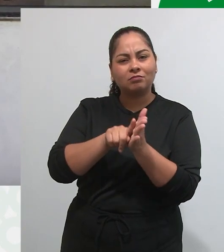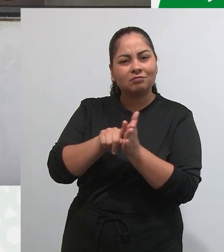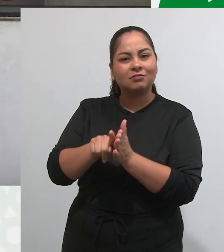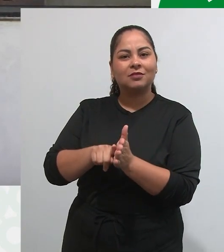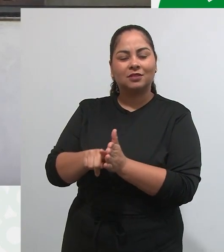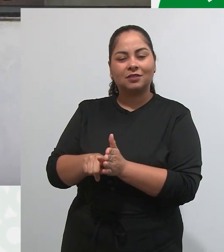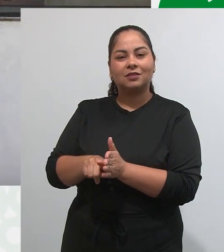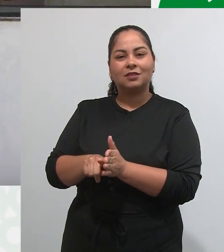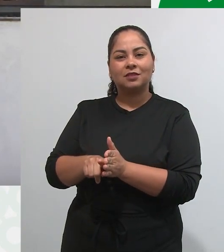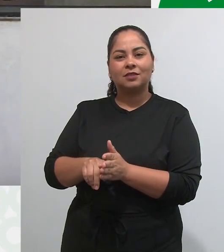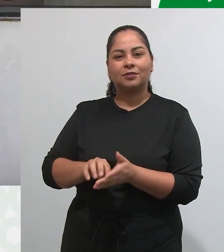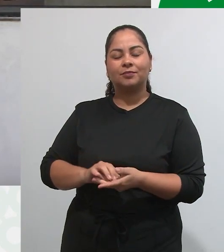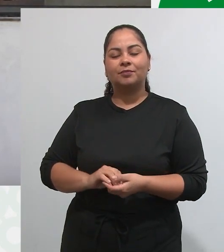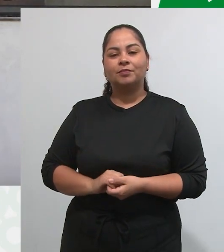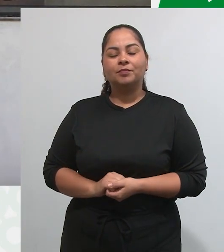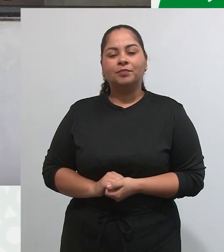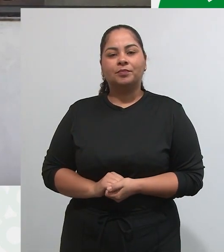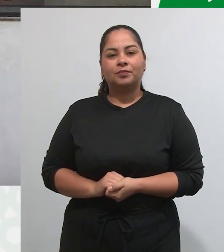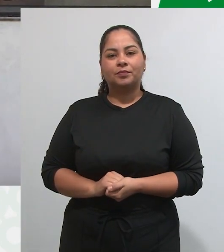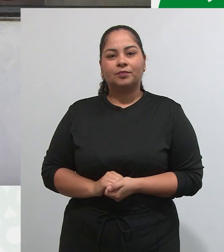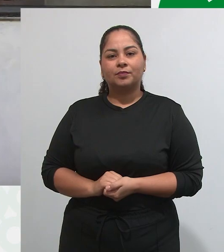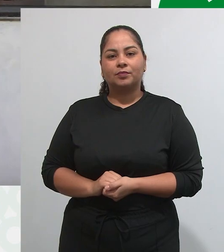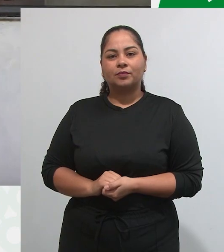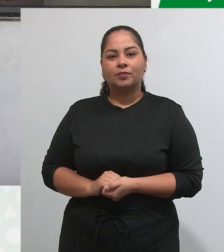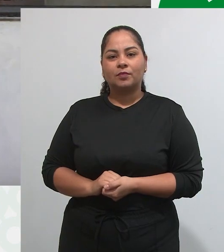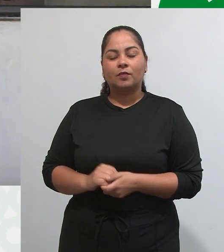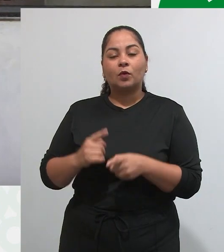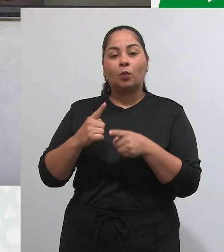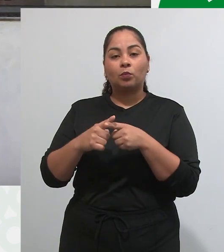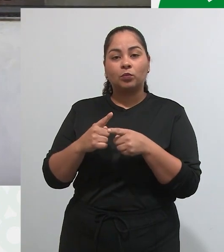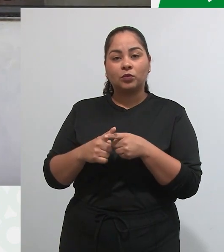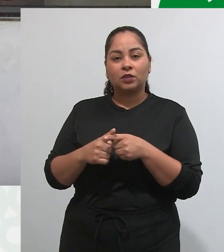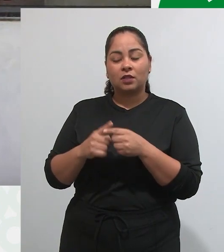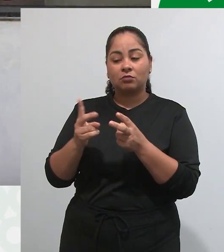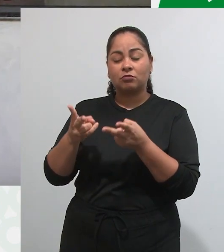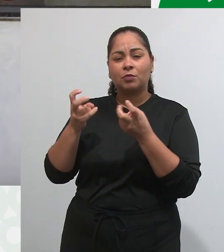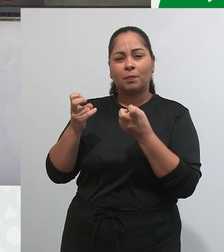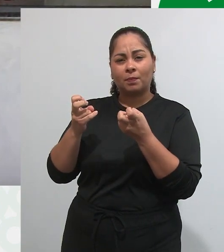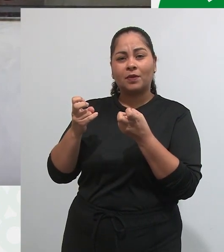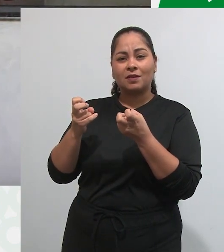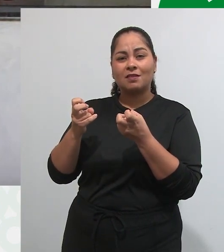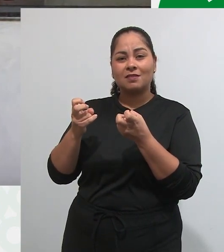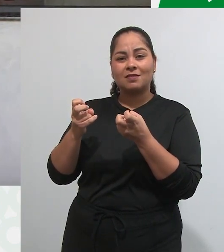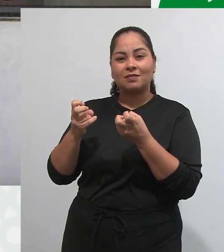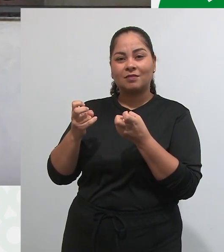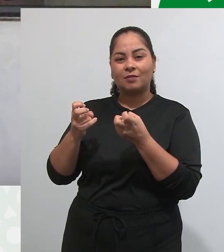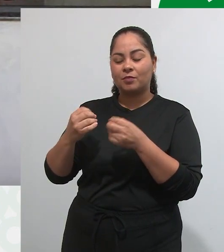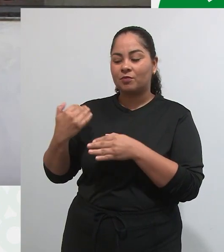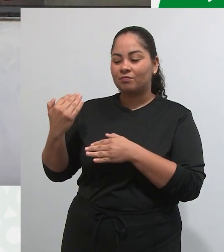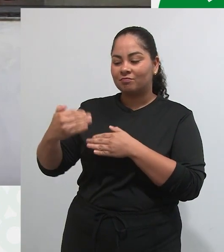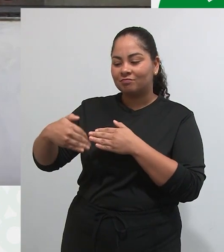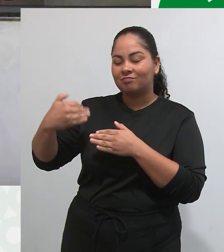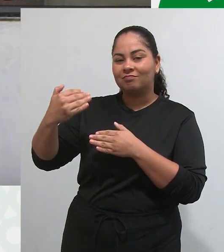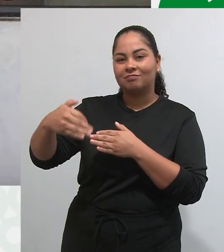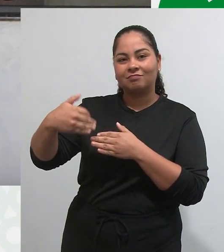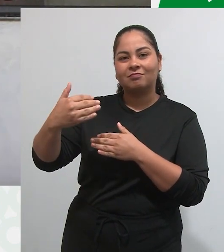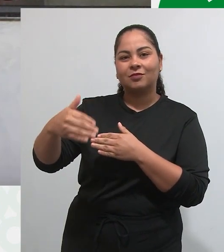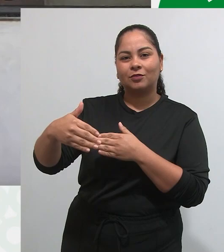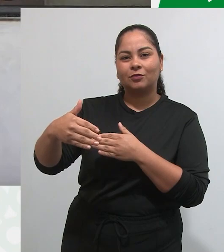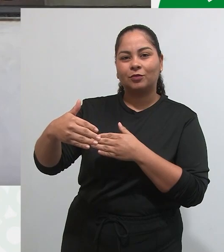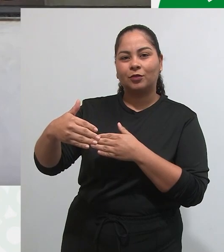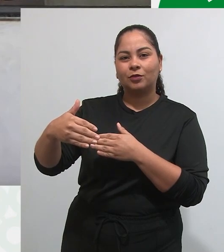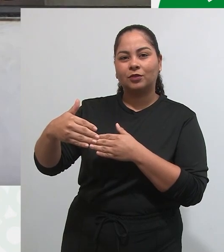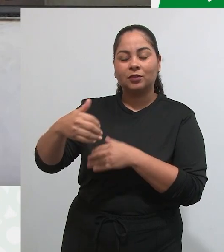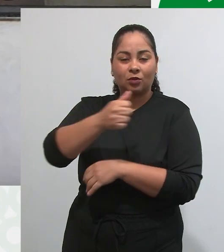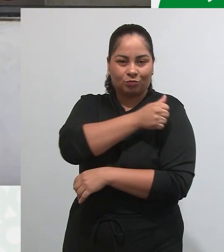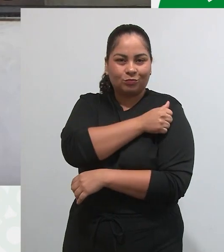começando. Porque você vê as pessoas crescendo gradativamente dentro das suas pesquisas, dentro